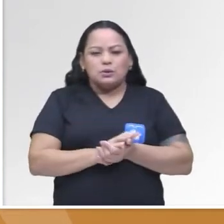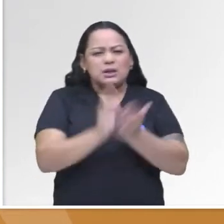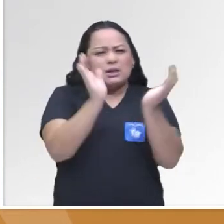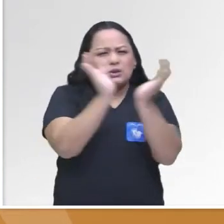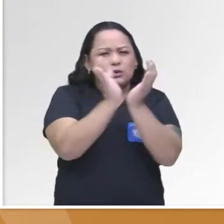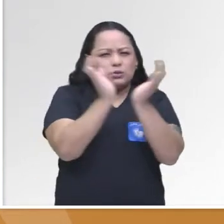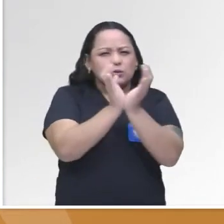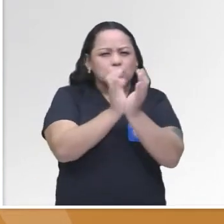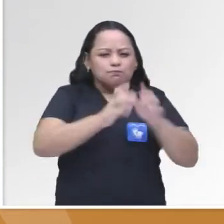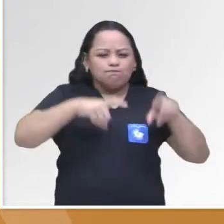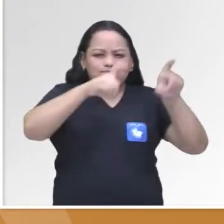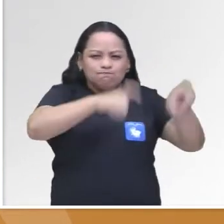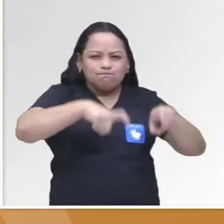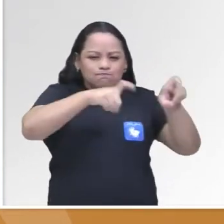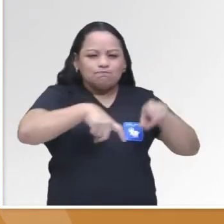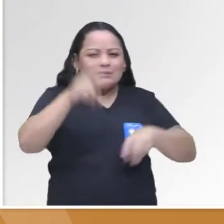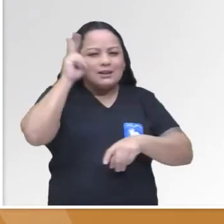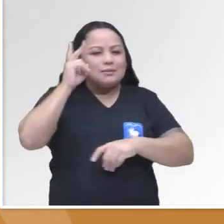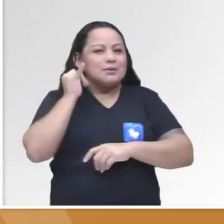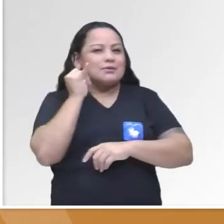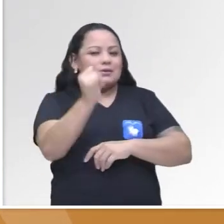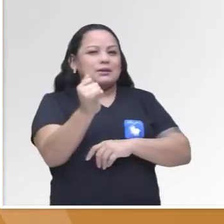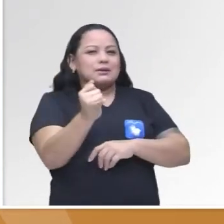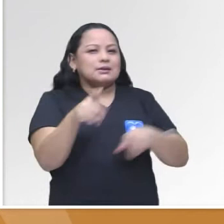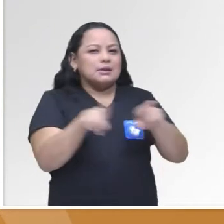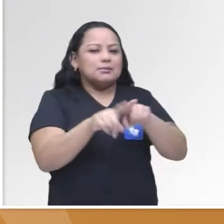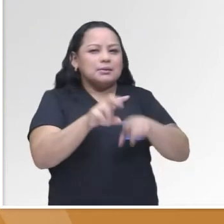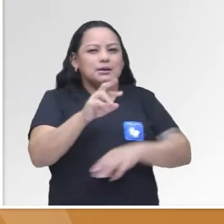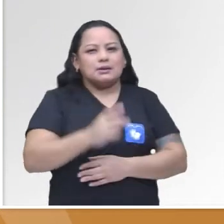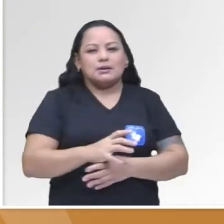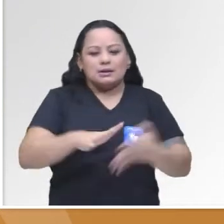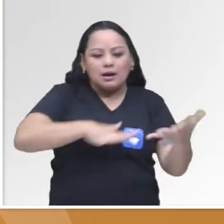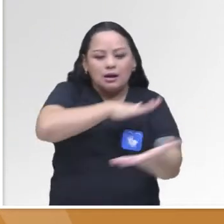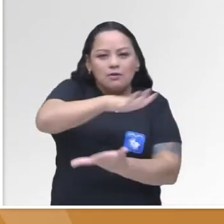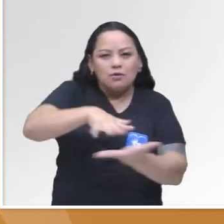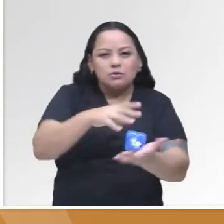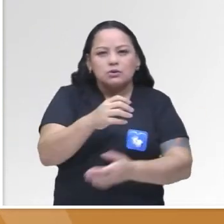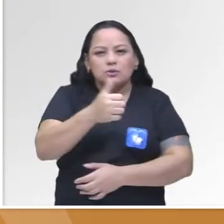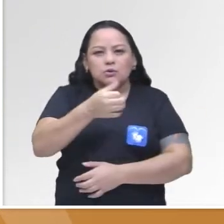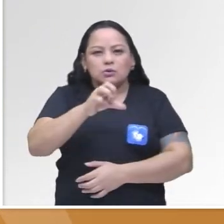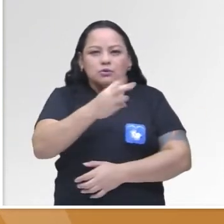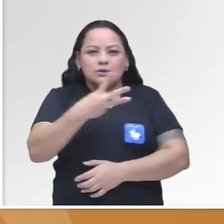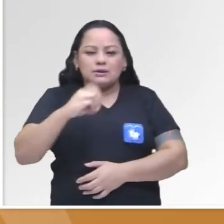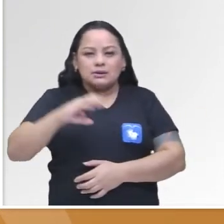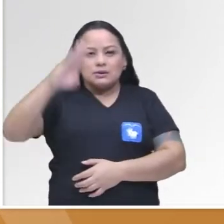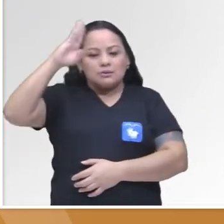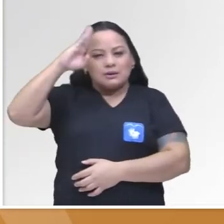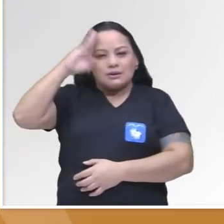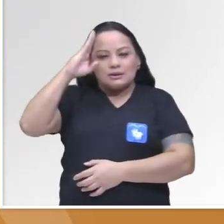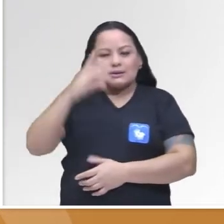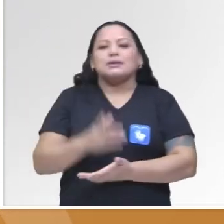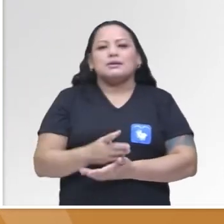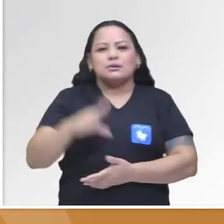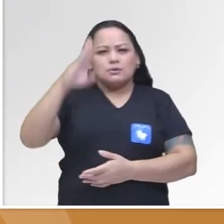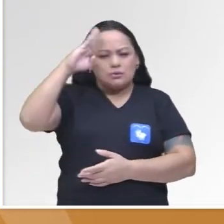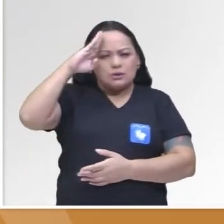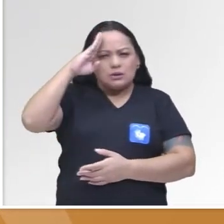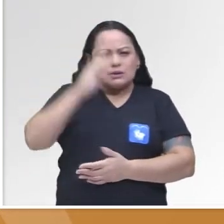agrárias. Mas lembra que eu citei para vocês que durante a Revolução de 30, o Exército, as Forças